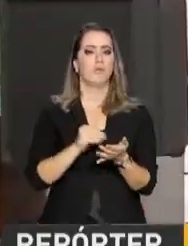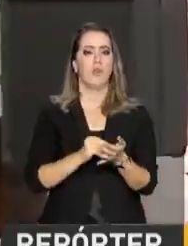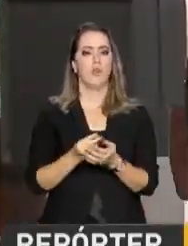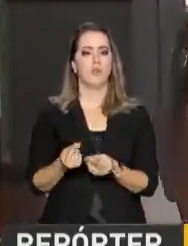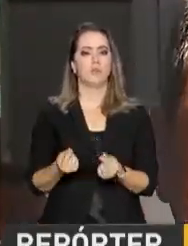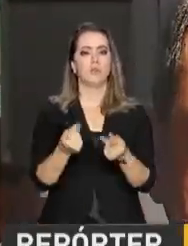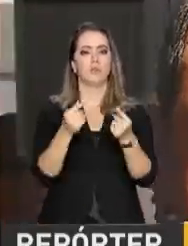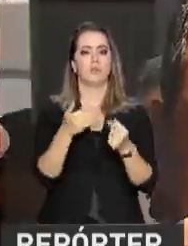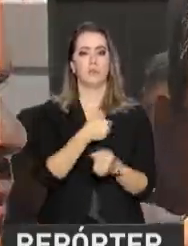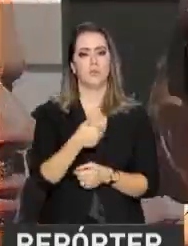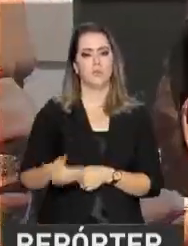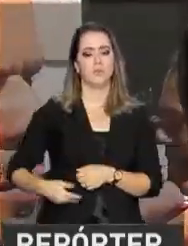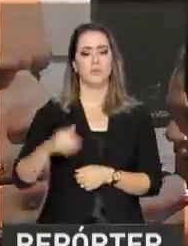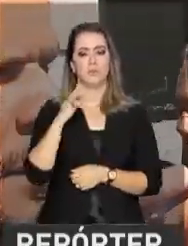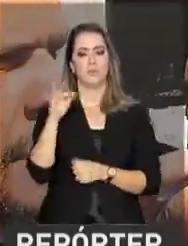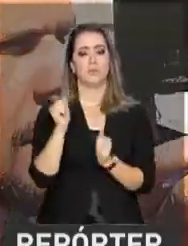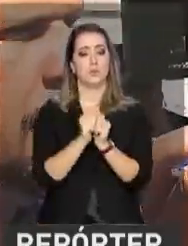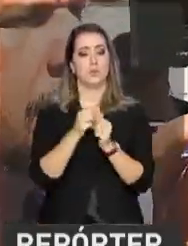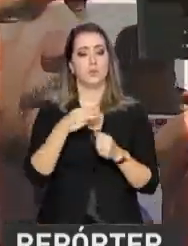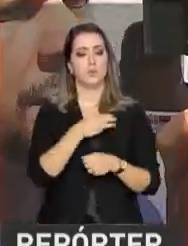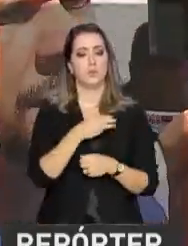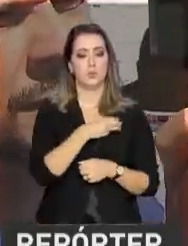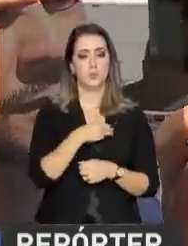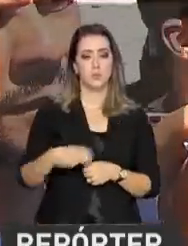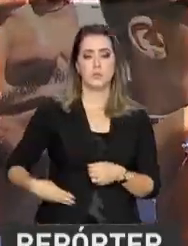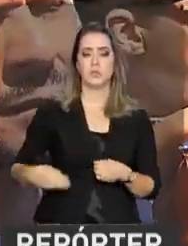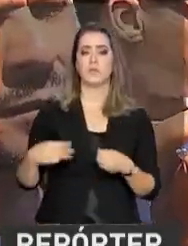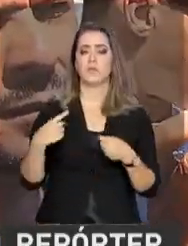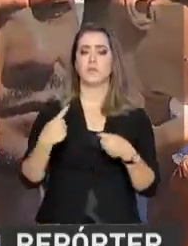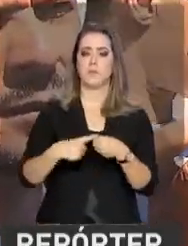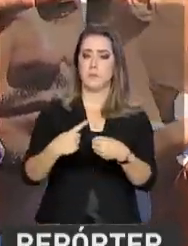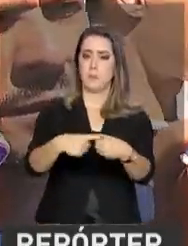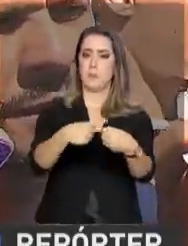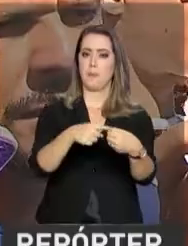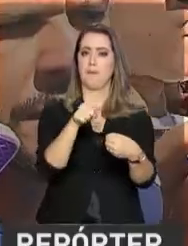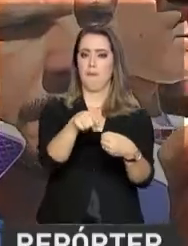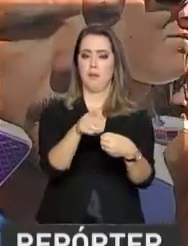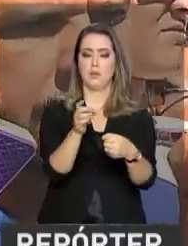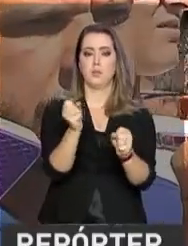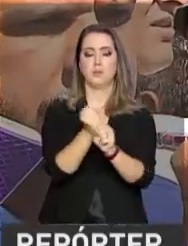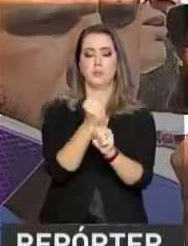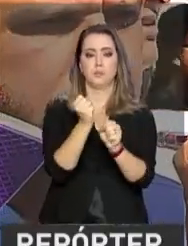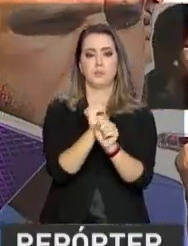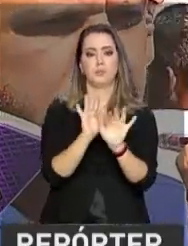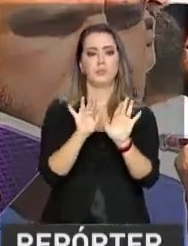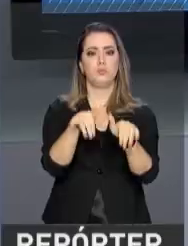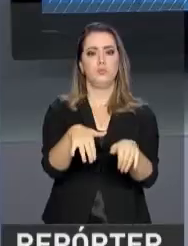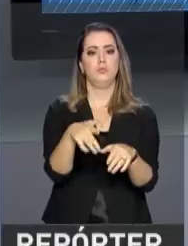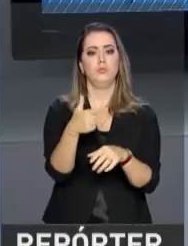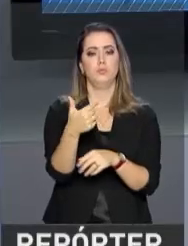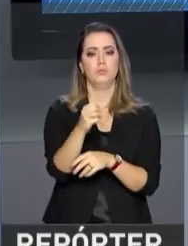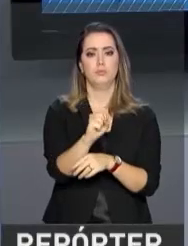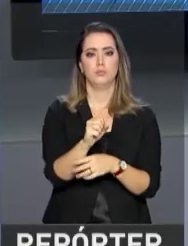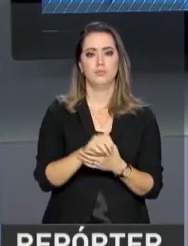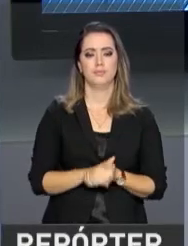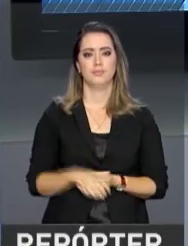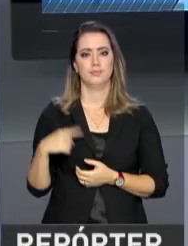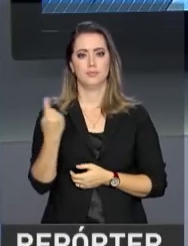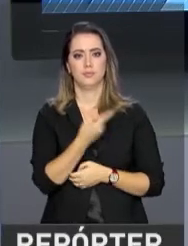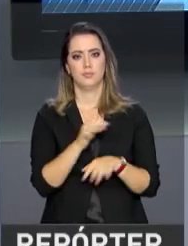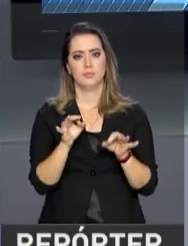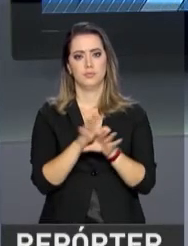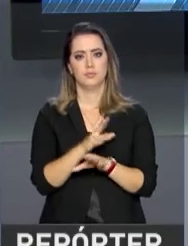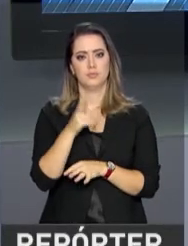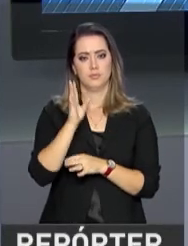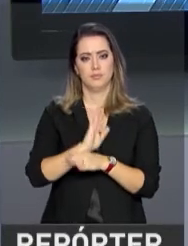por parte do governo federal do ministério das cidades para que essas obras possam ser incluídas em 2018 e nós ficamos